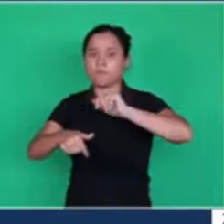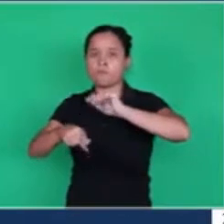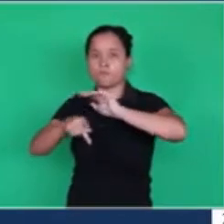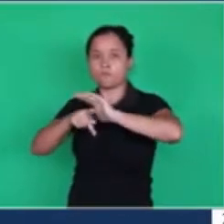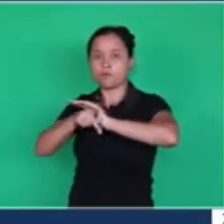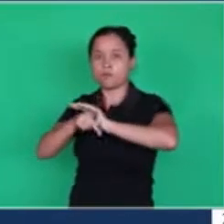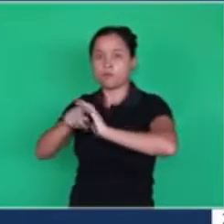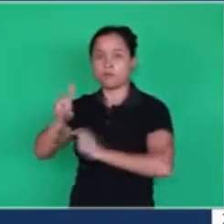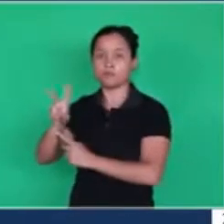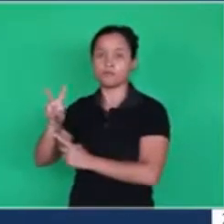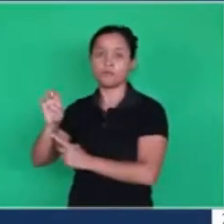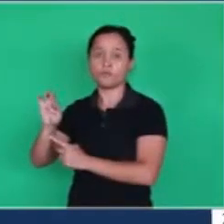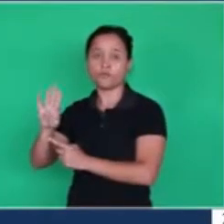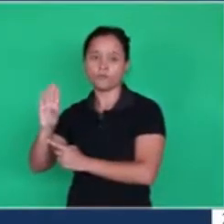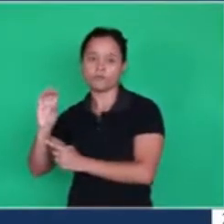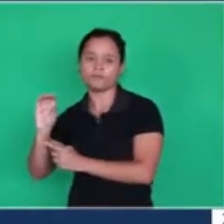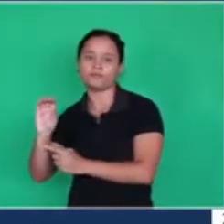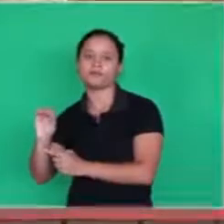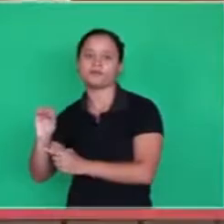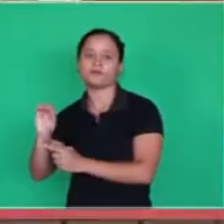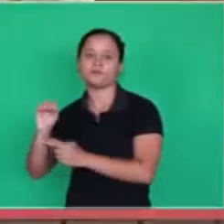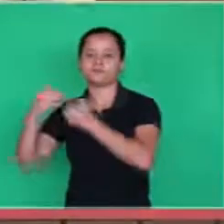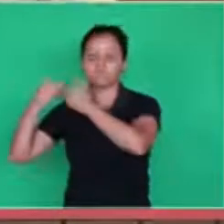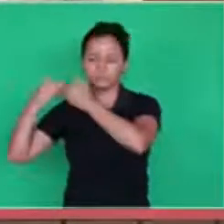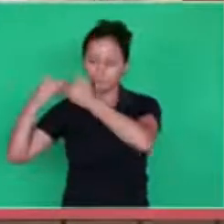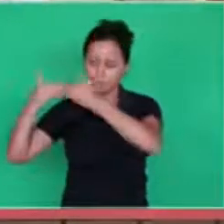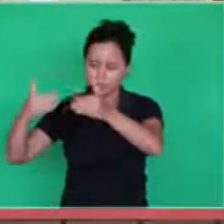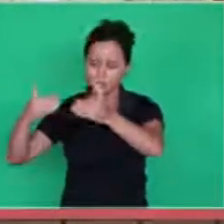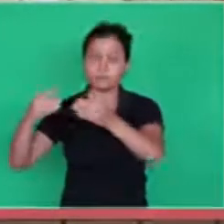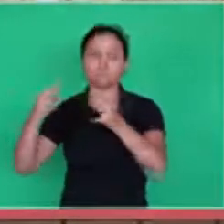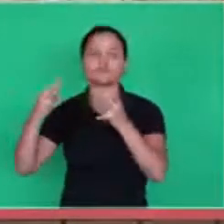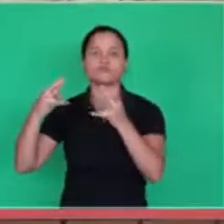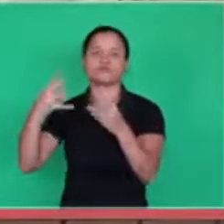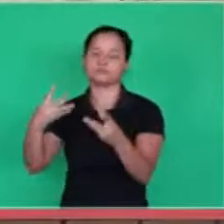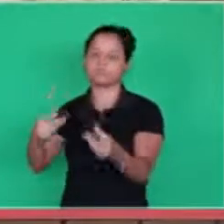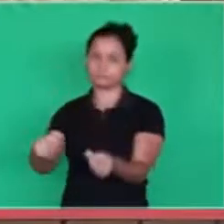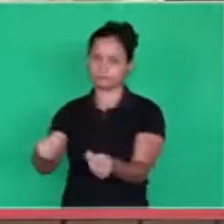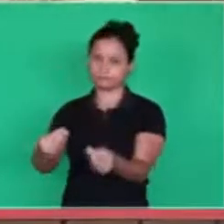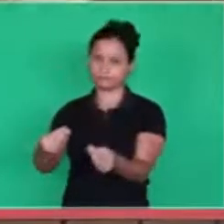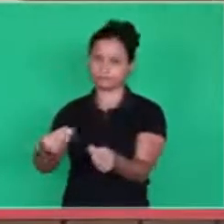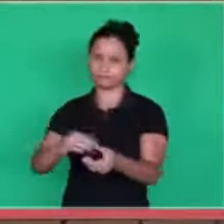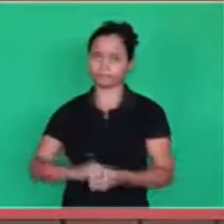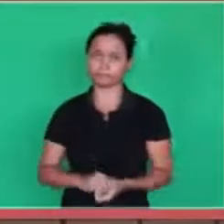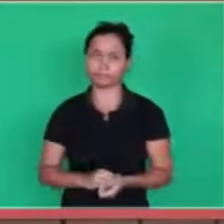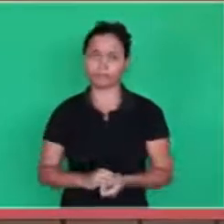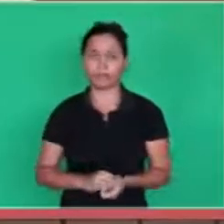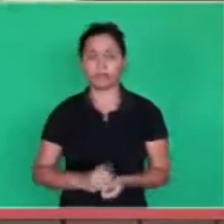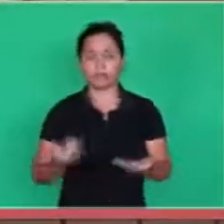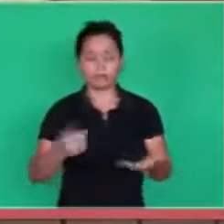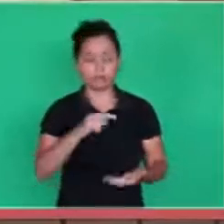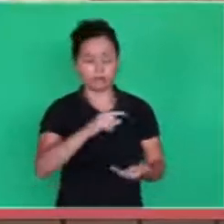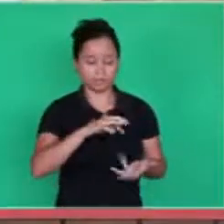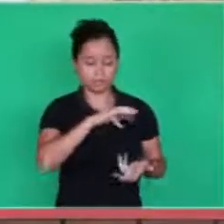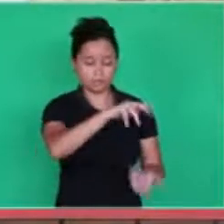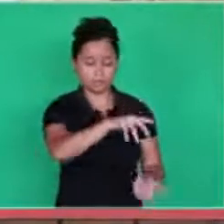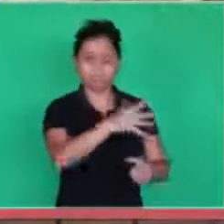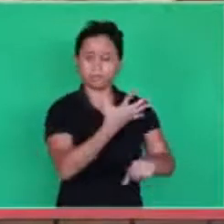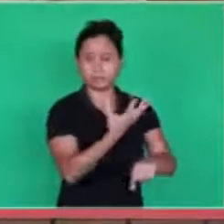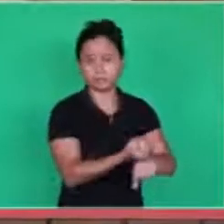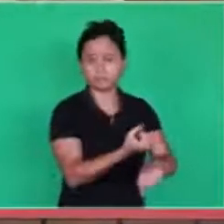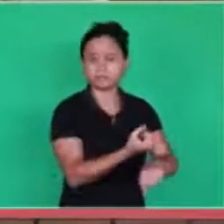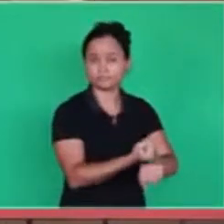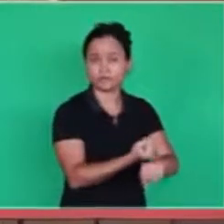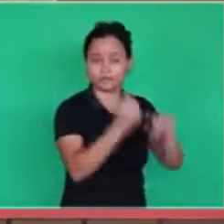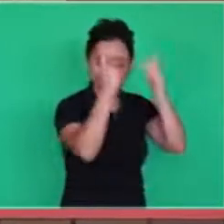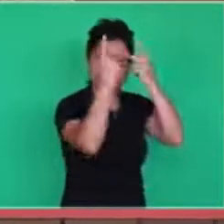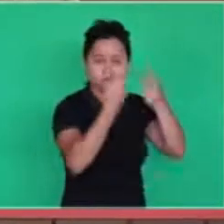Uma coisa, ele cria o mundo, é matéria. Vai ter fim. Você é matéria, eu sou matéria,